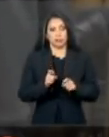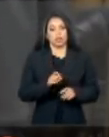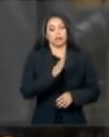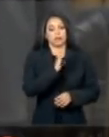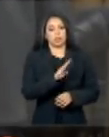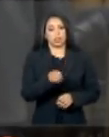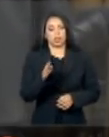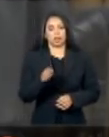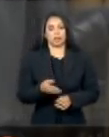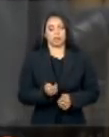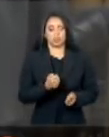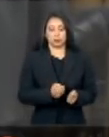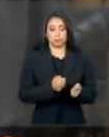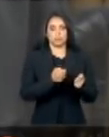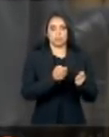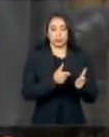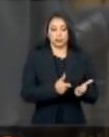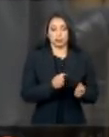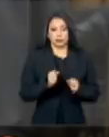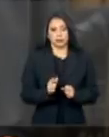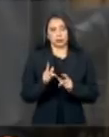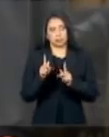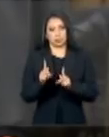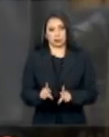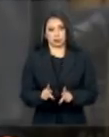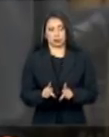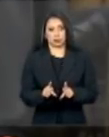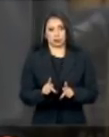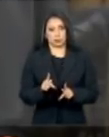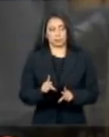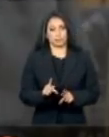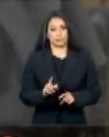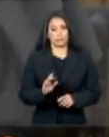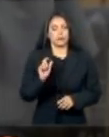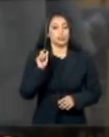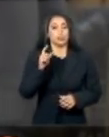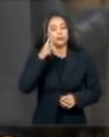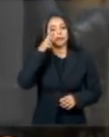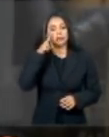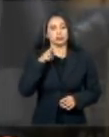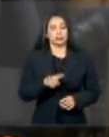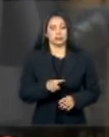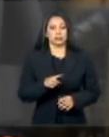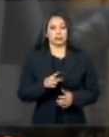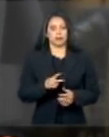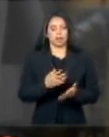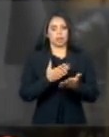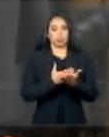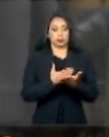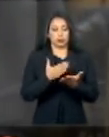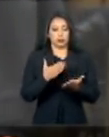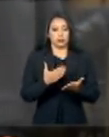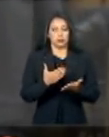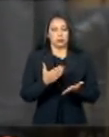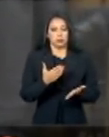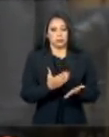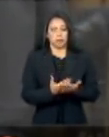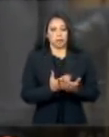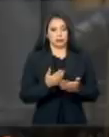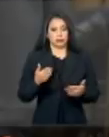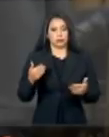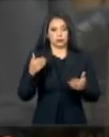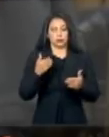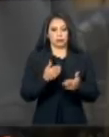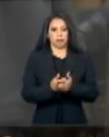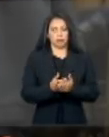está se discutindo nesta corte se primeiro em sítio prazo e segundo desde quando mas começa a correr o estudo brasileiro dedê